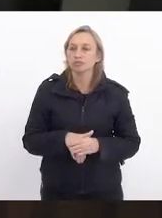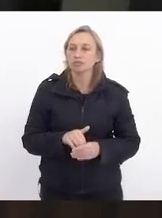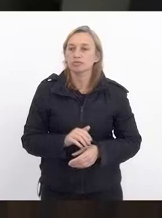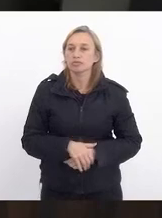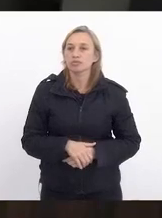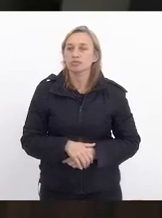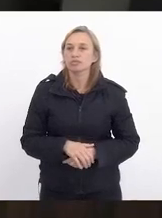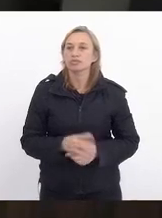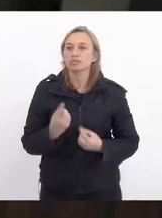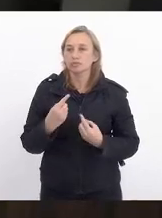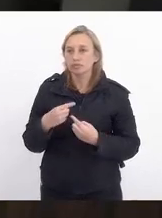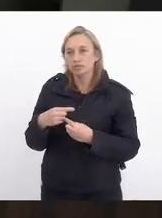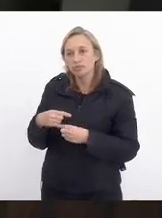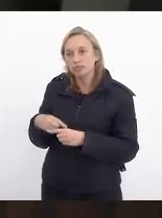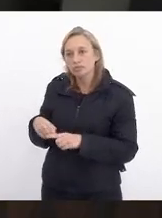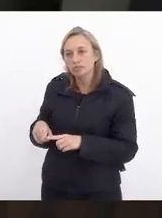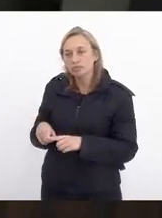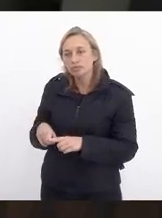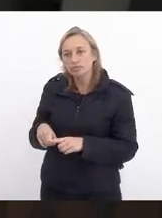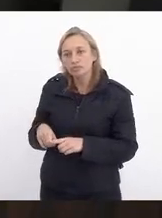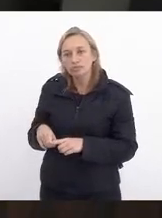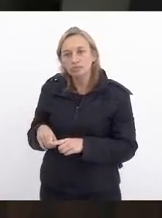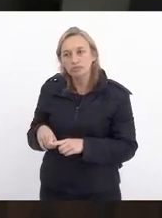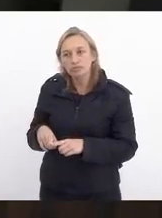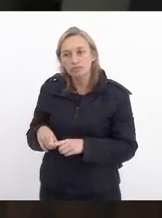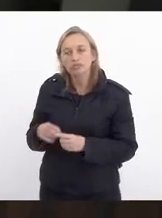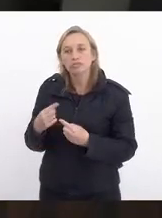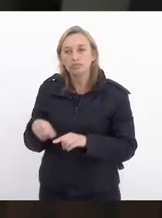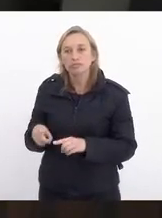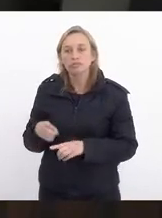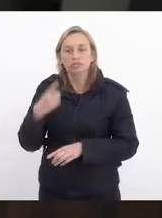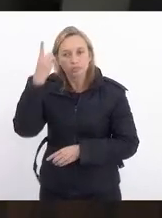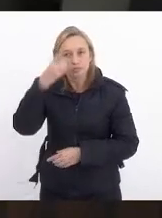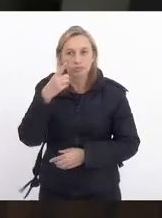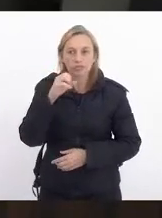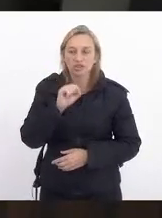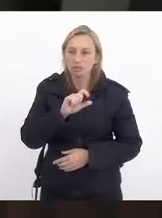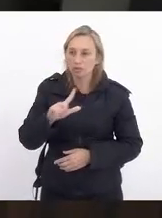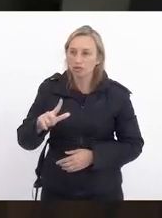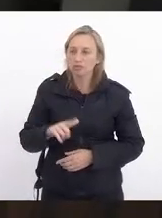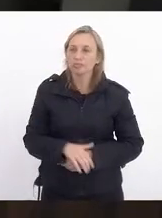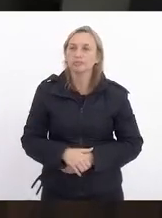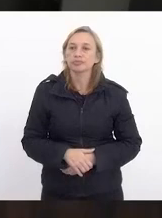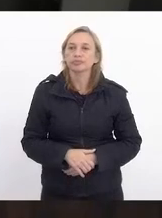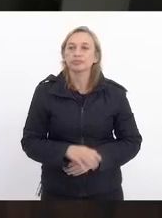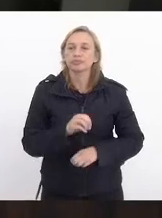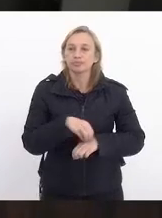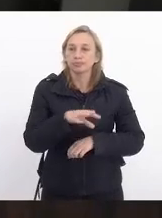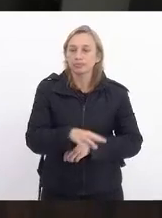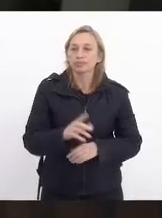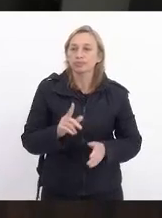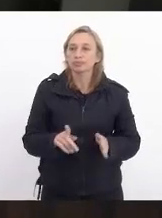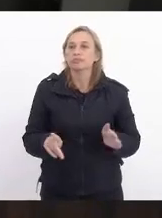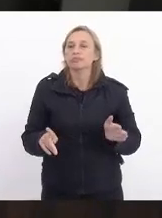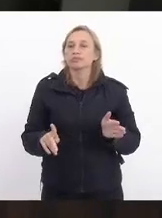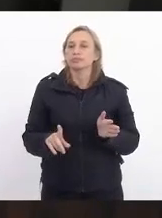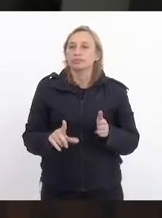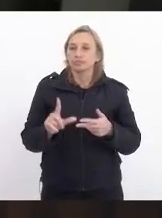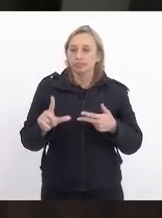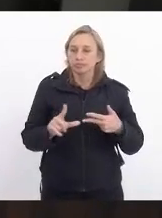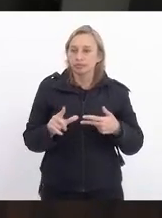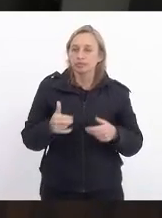novo e contrário do deputado Samuel indicação Legislativa a 417